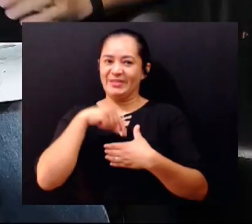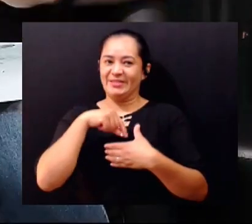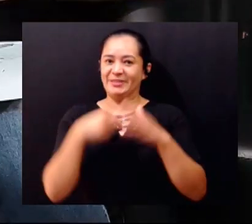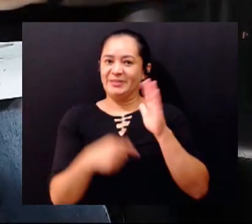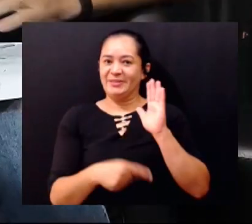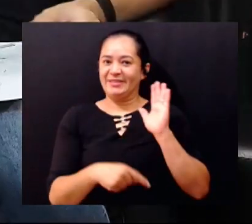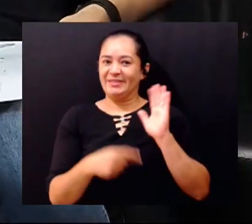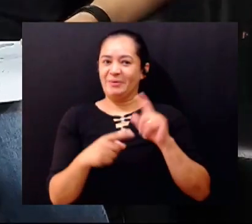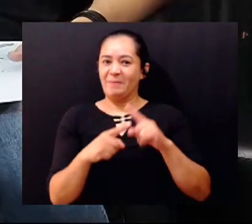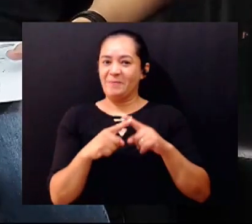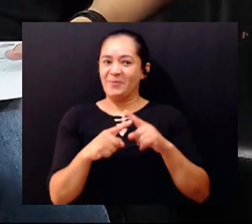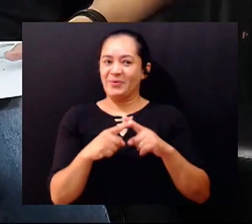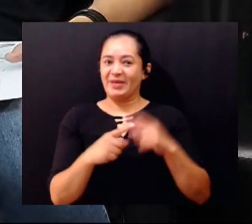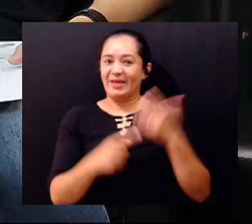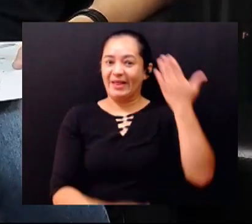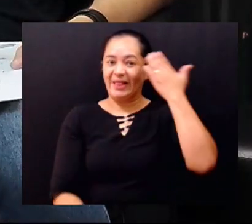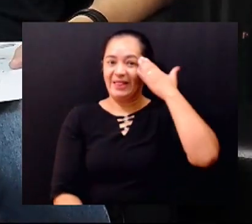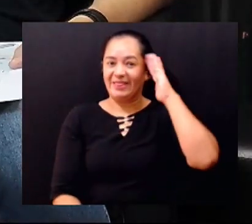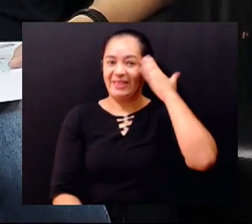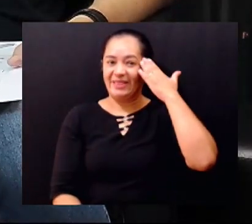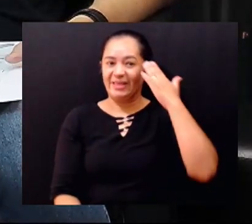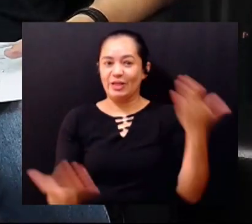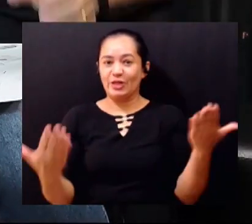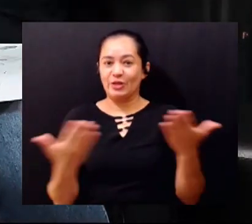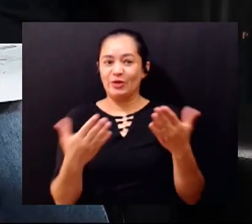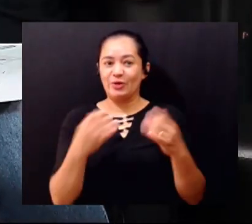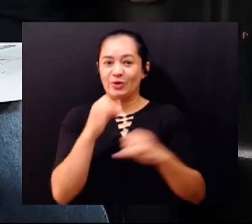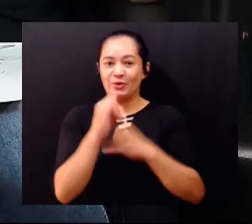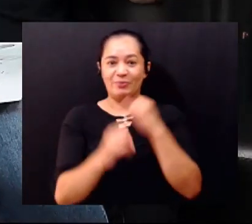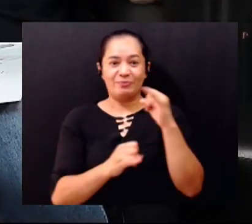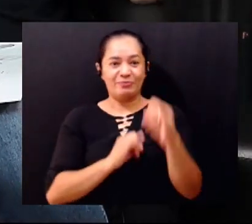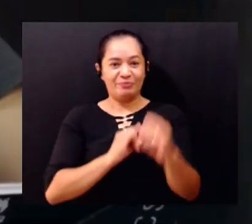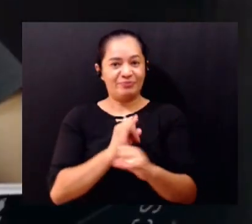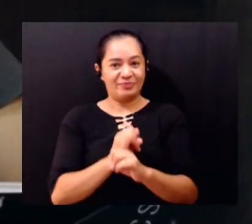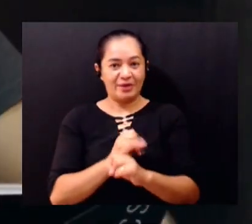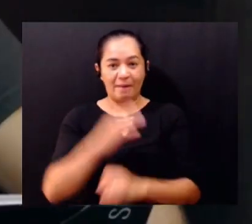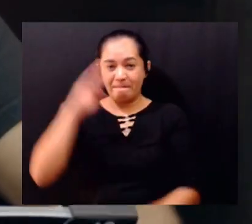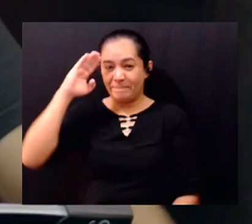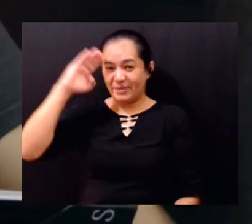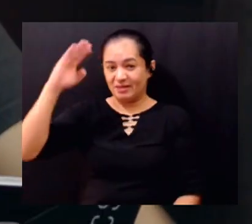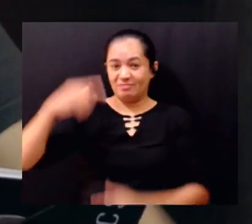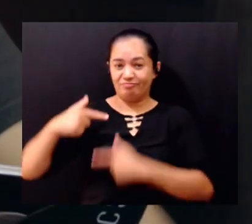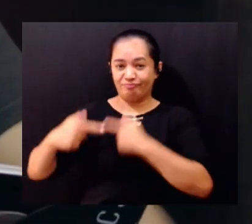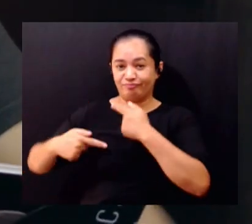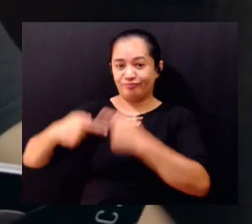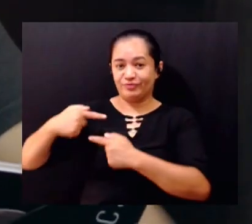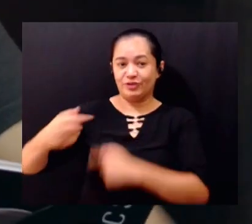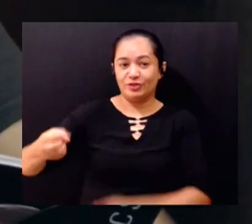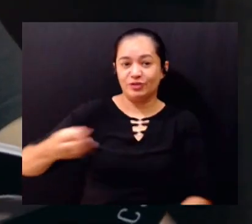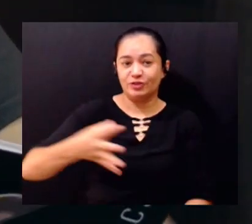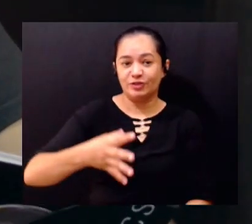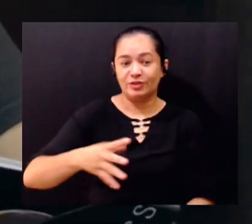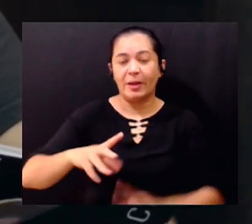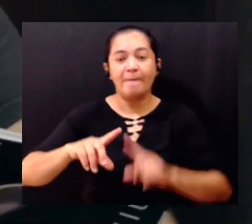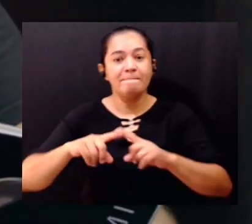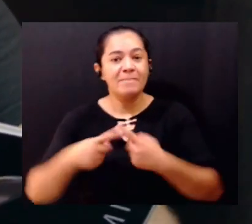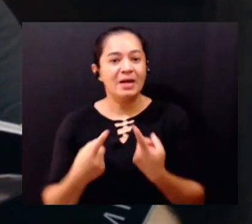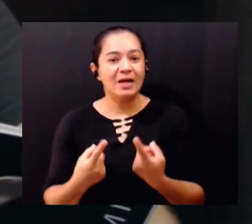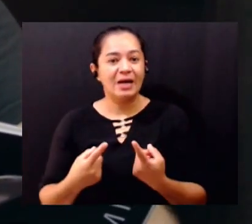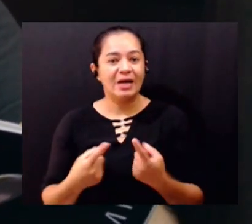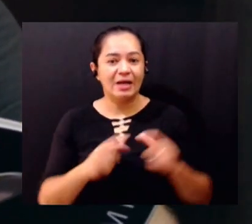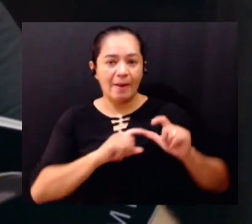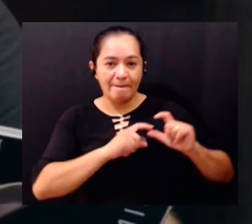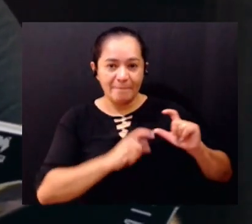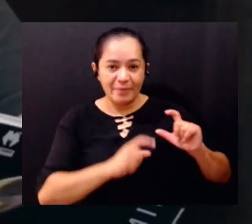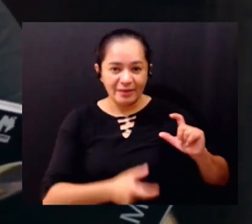entendendo que o mercado hoje é digital, principalmente para as novas gerações, embora existe muito mais consumo de quadrinhos mangá, né, pela